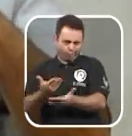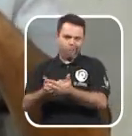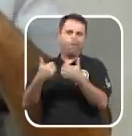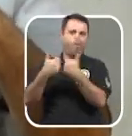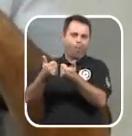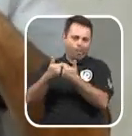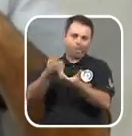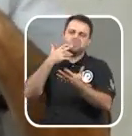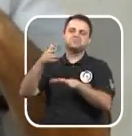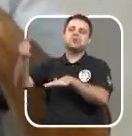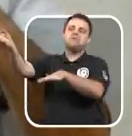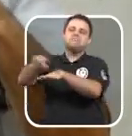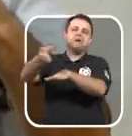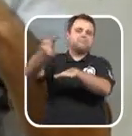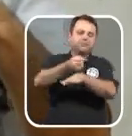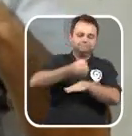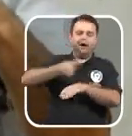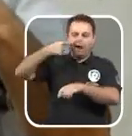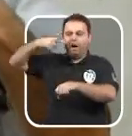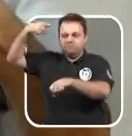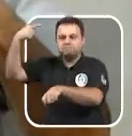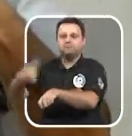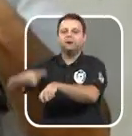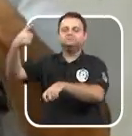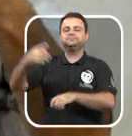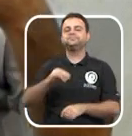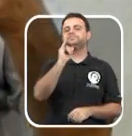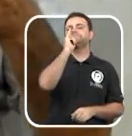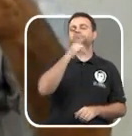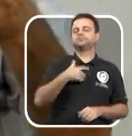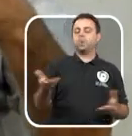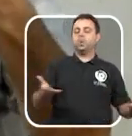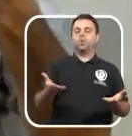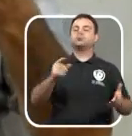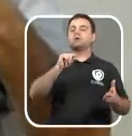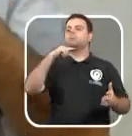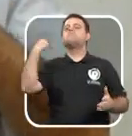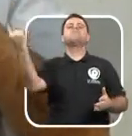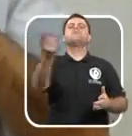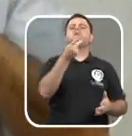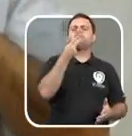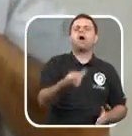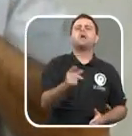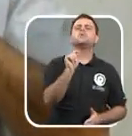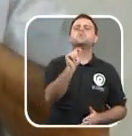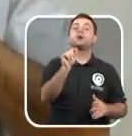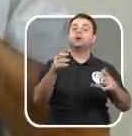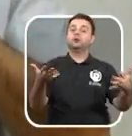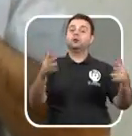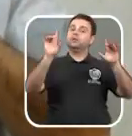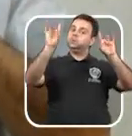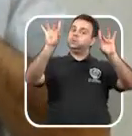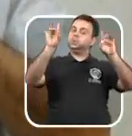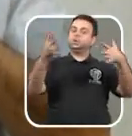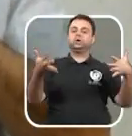séria, porque hoje você tem a inclusão. O que é a inclusão? A educação, né, inclusiva.